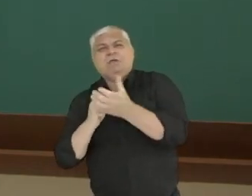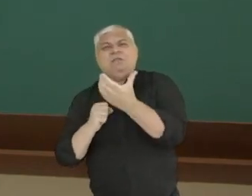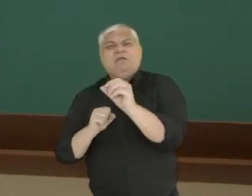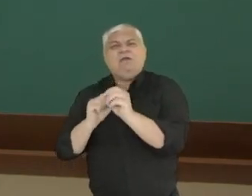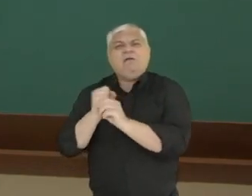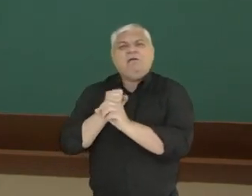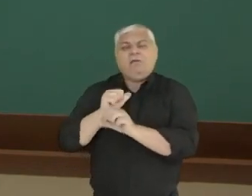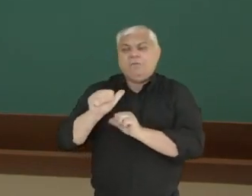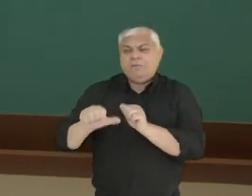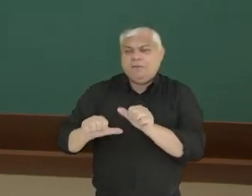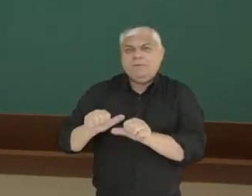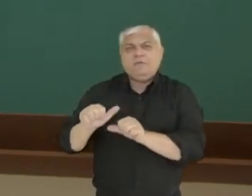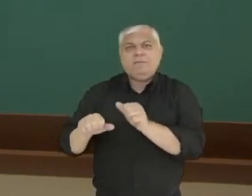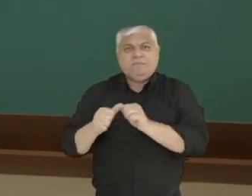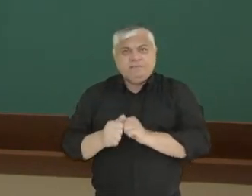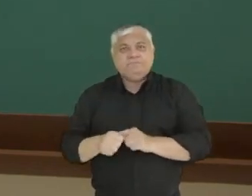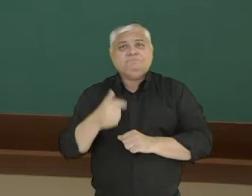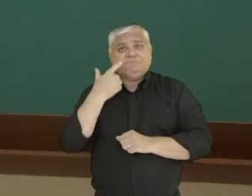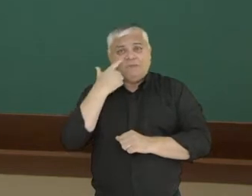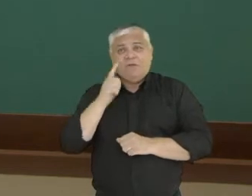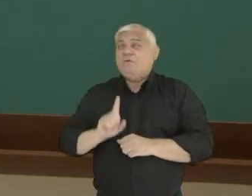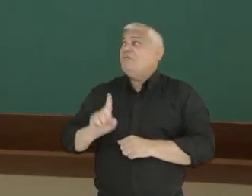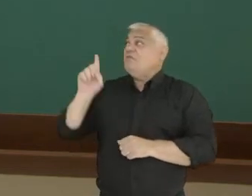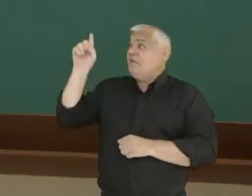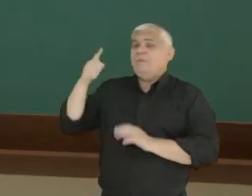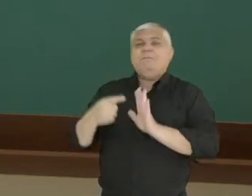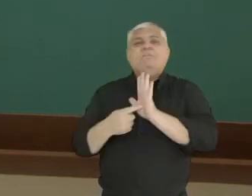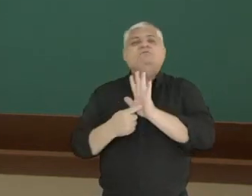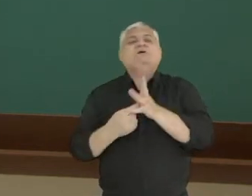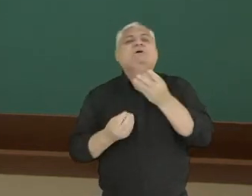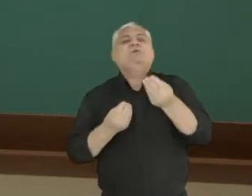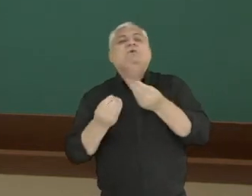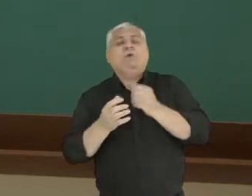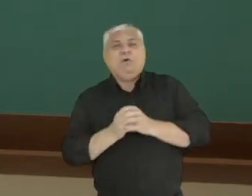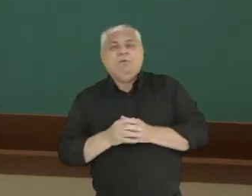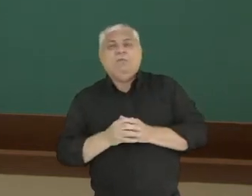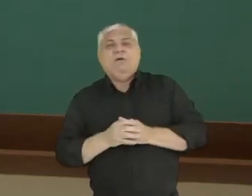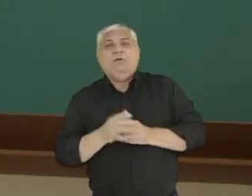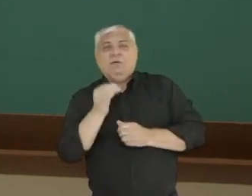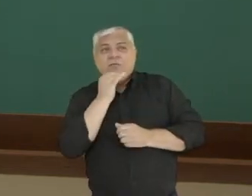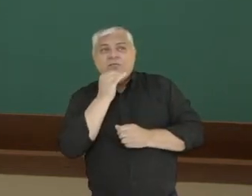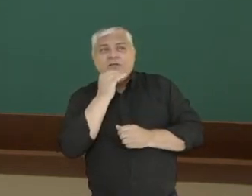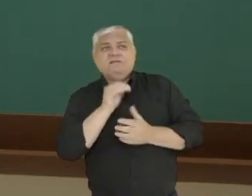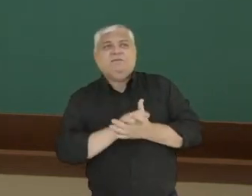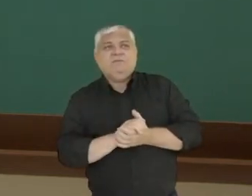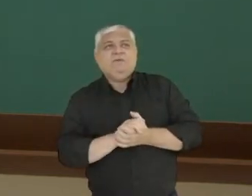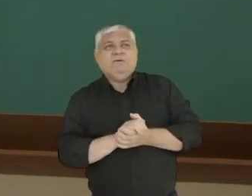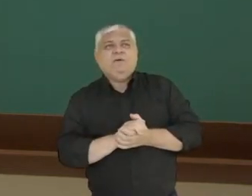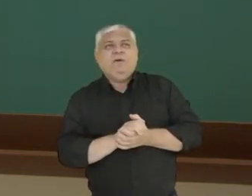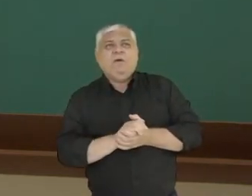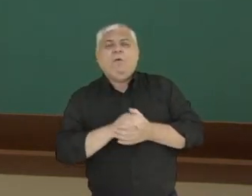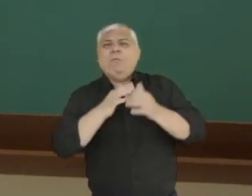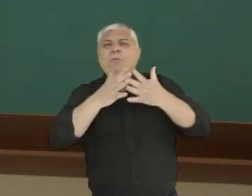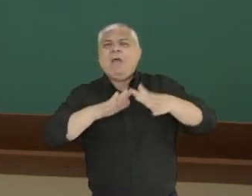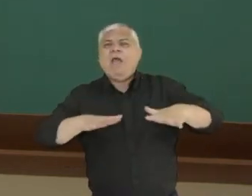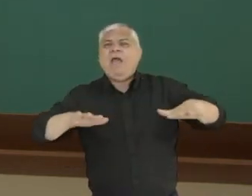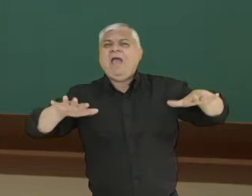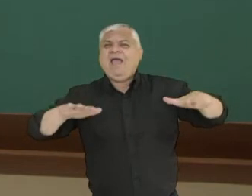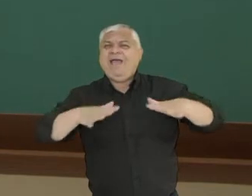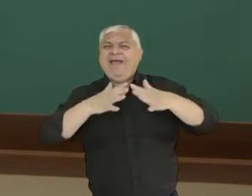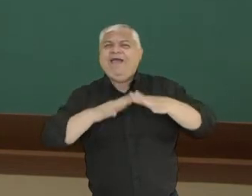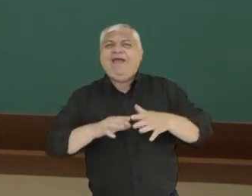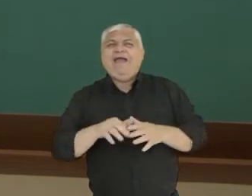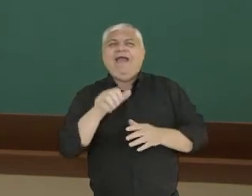você justamente essa análise multitemporal que é do Mar de Aral. O Mar de Aral,